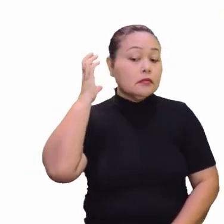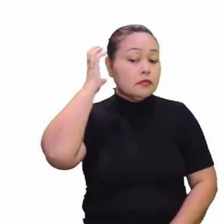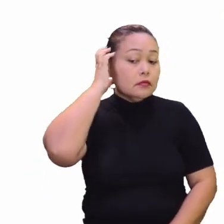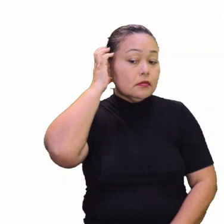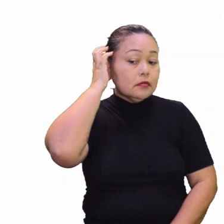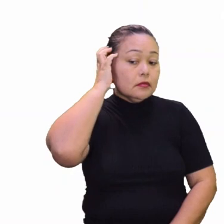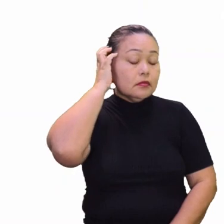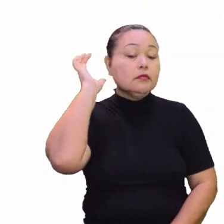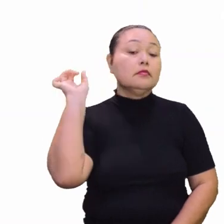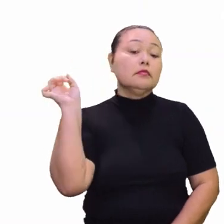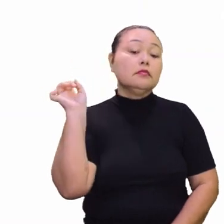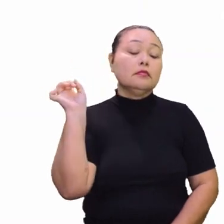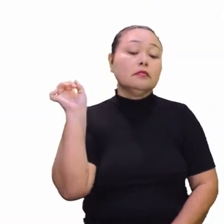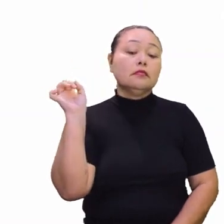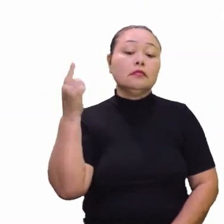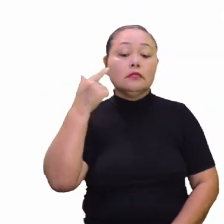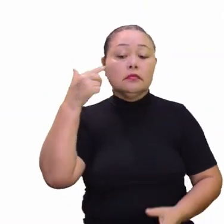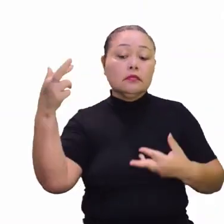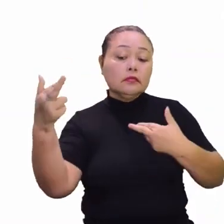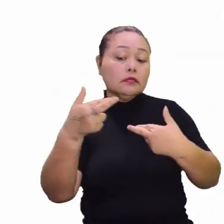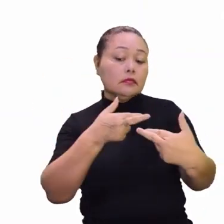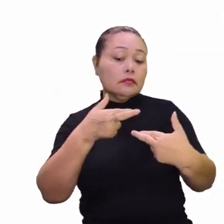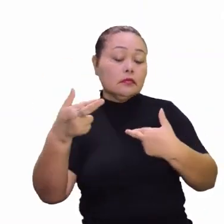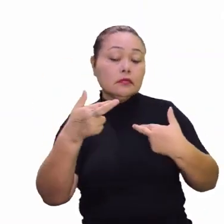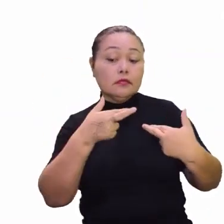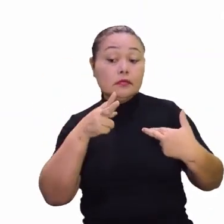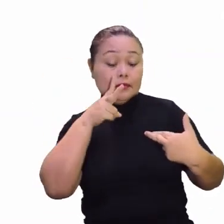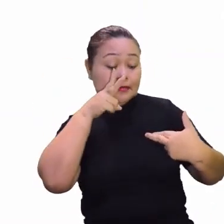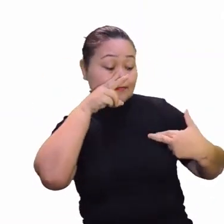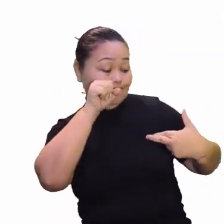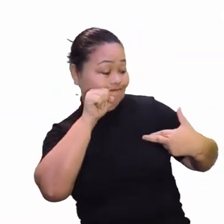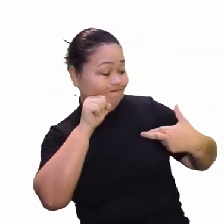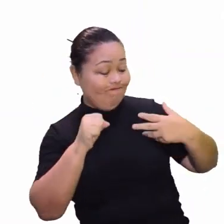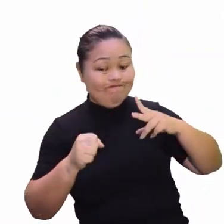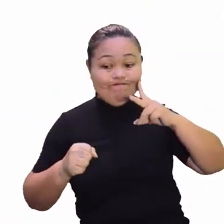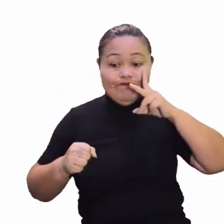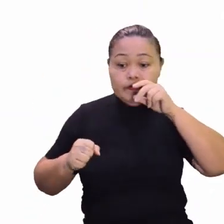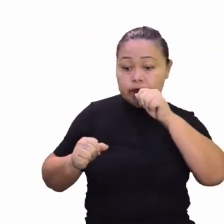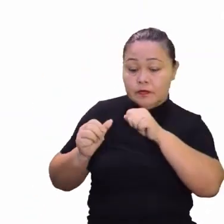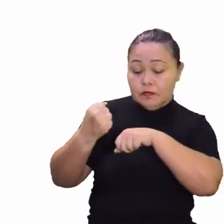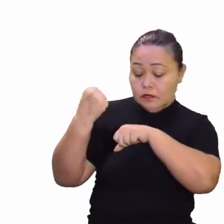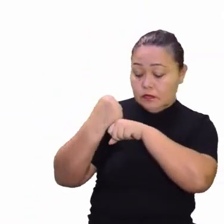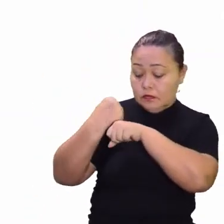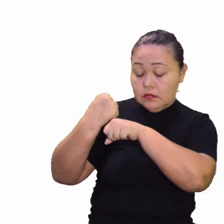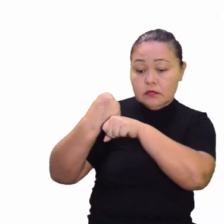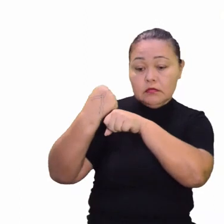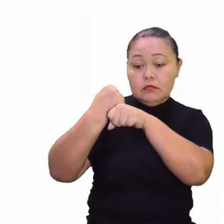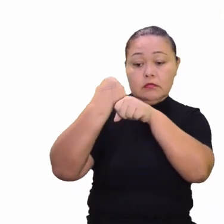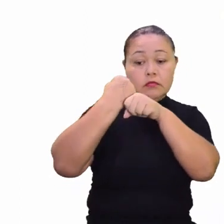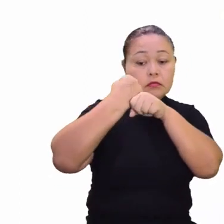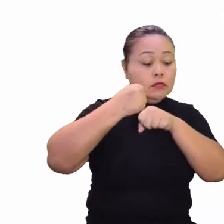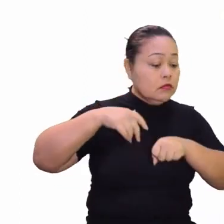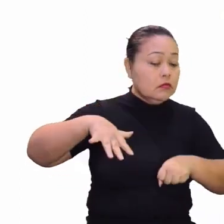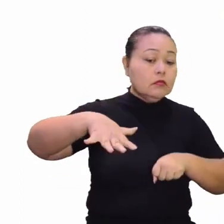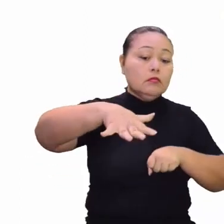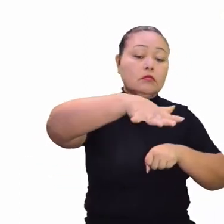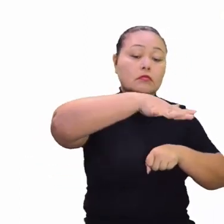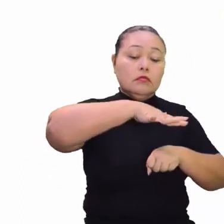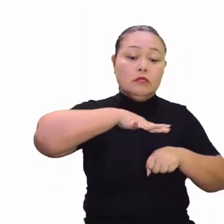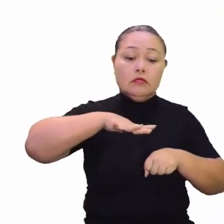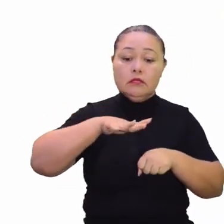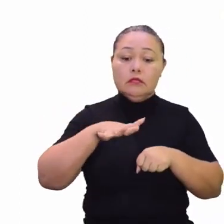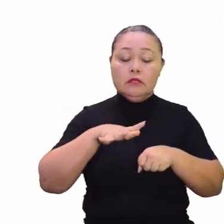aí e representa uma relação também de poder, né, professor Jorge, com a construção nessa região